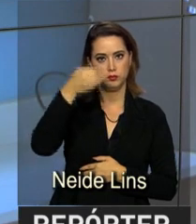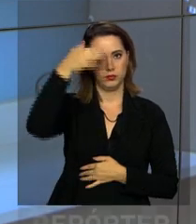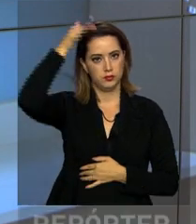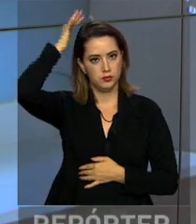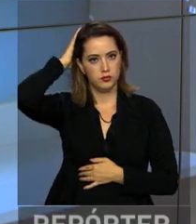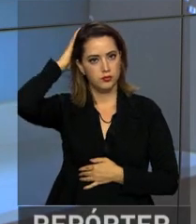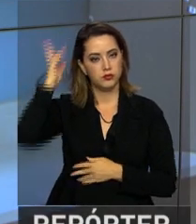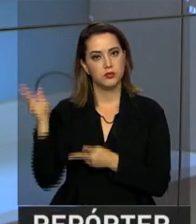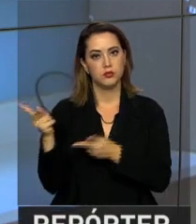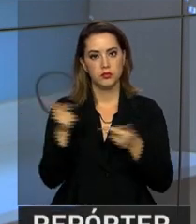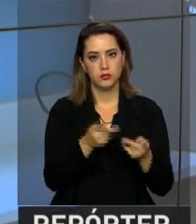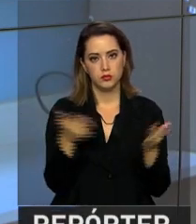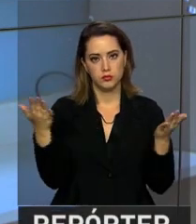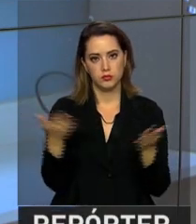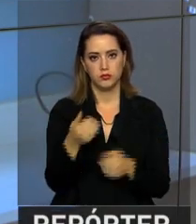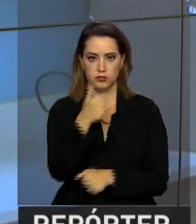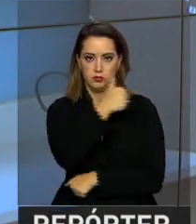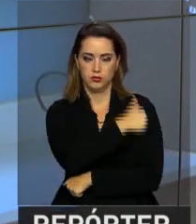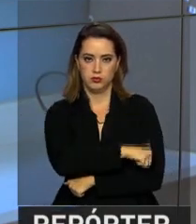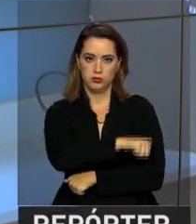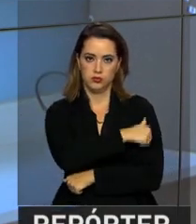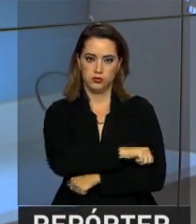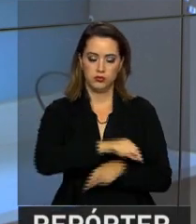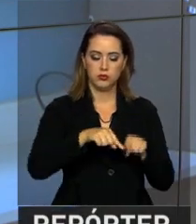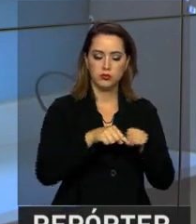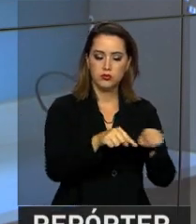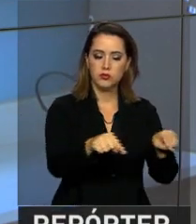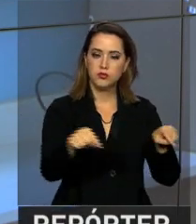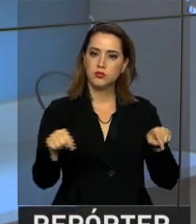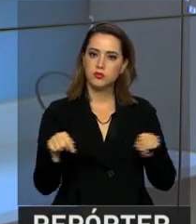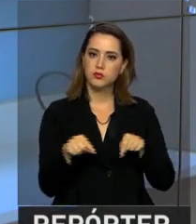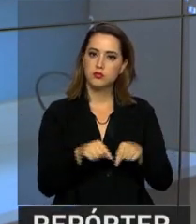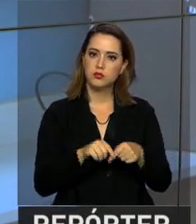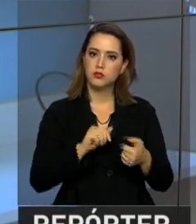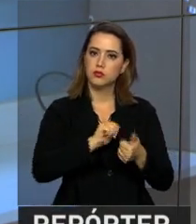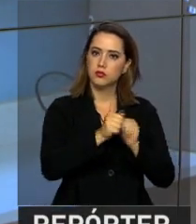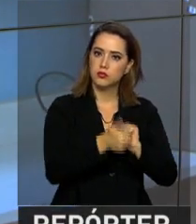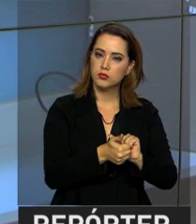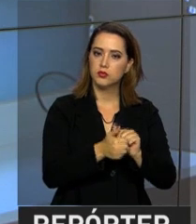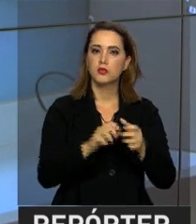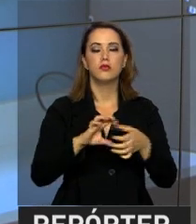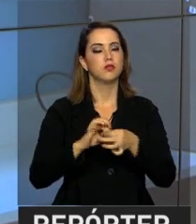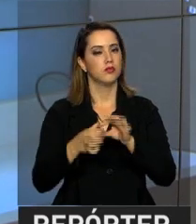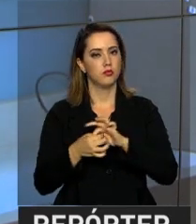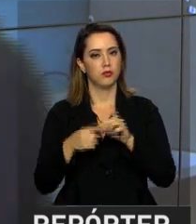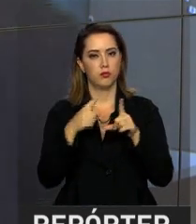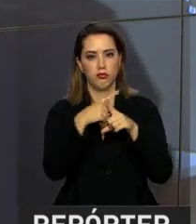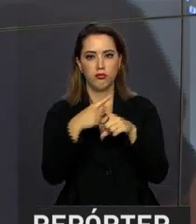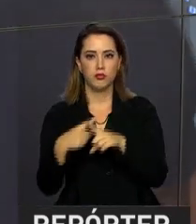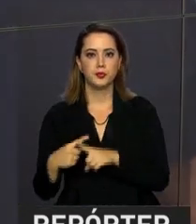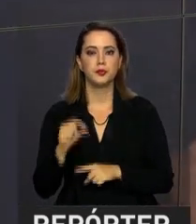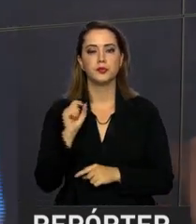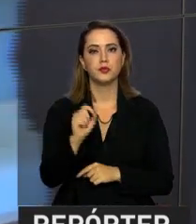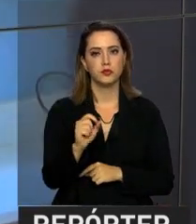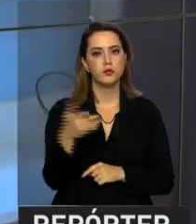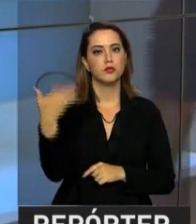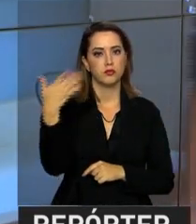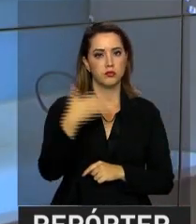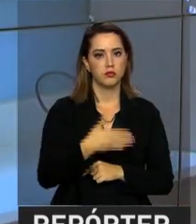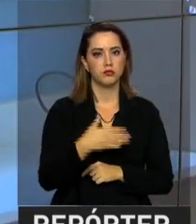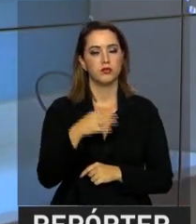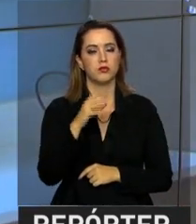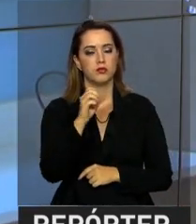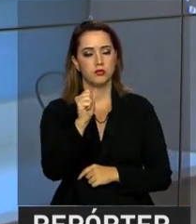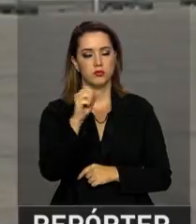Temer visitou hoje no Rio de Janeiro as instalações para os jogos olímpicos a repórter Carolina Rocha traz os detalhes